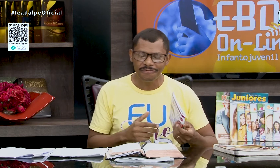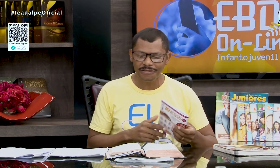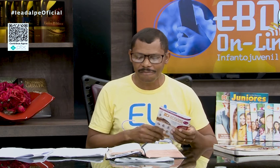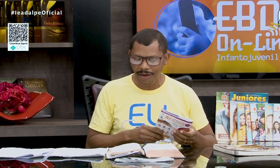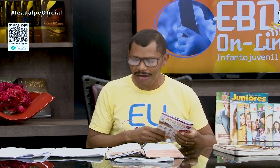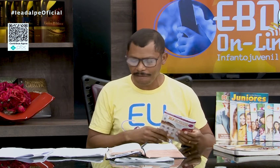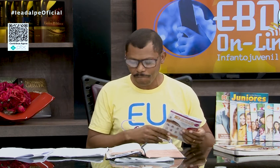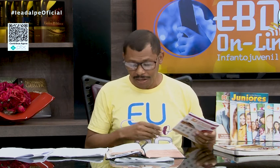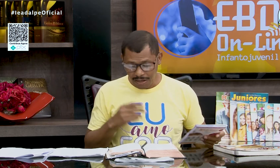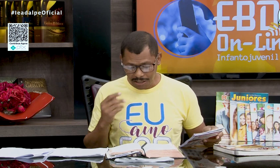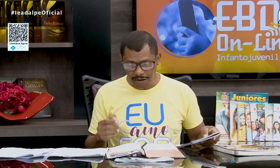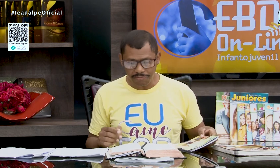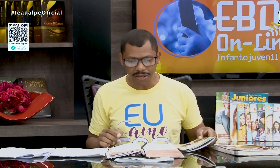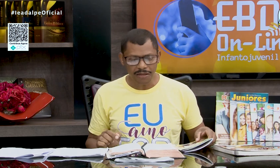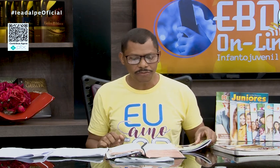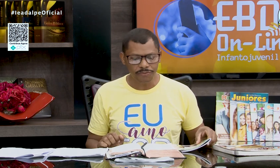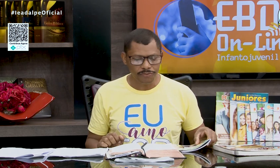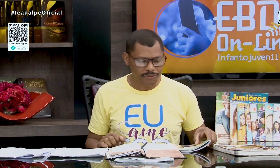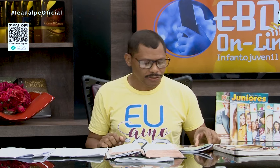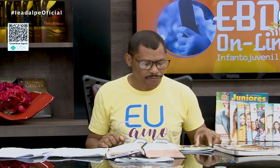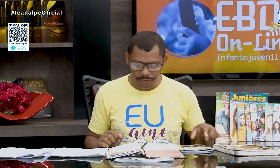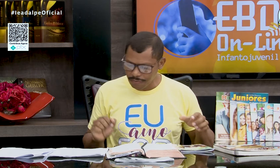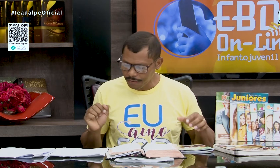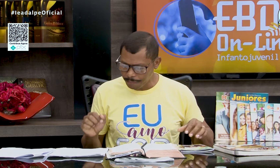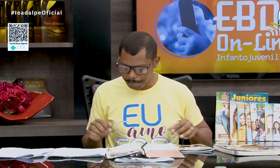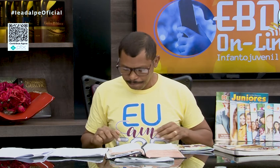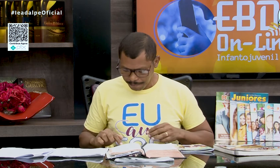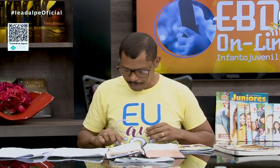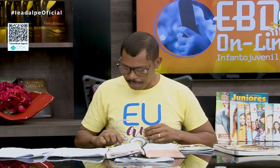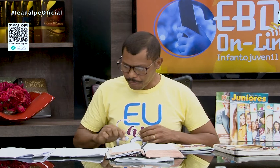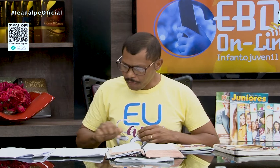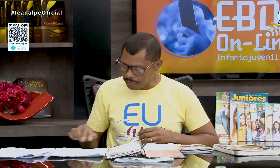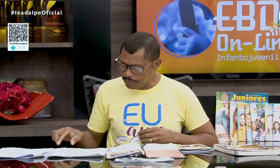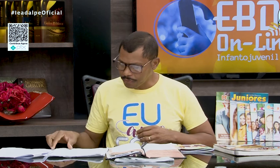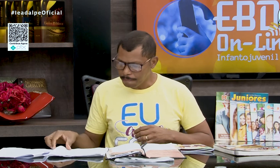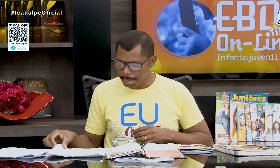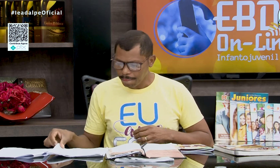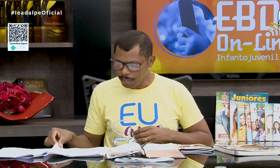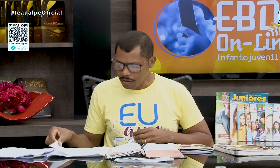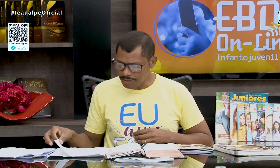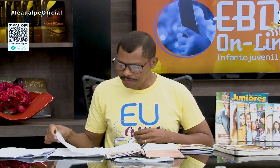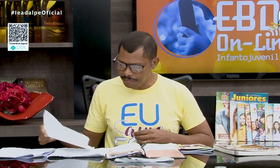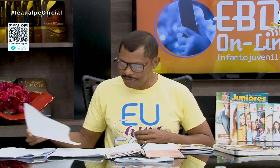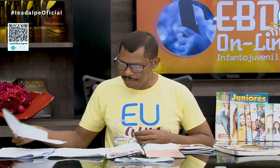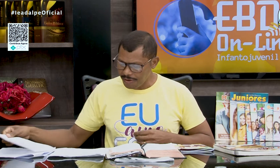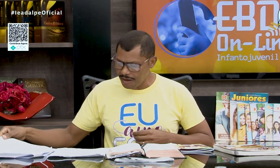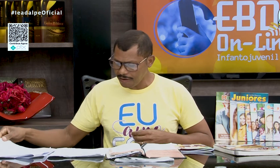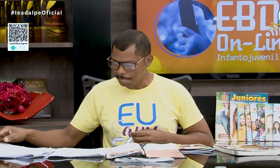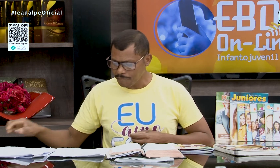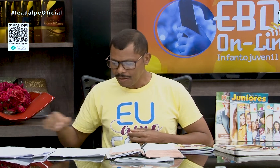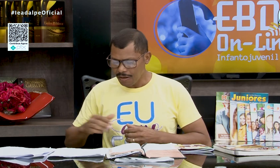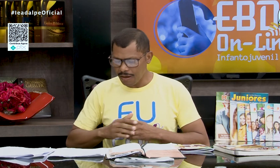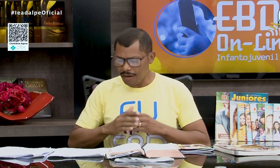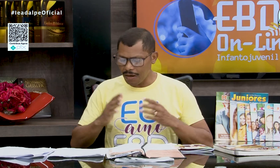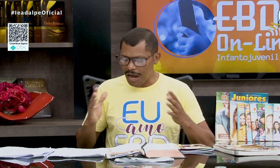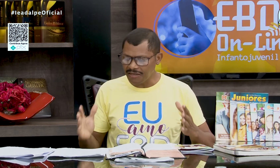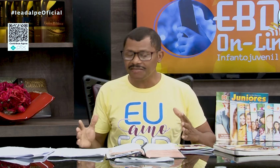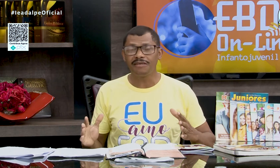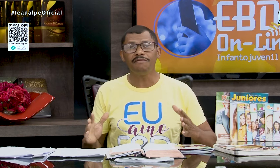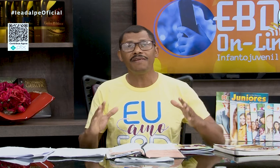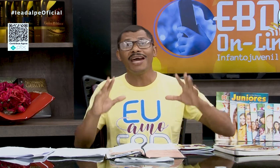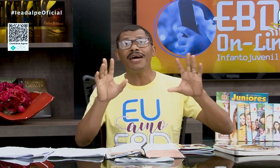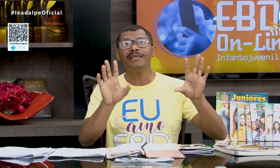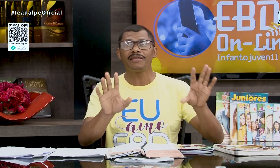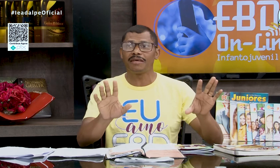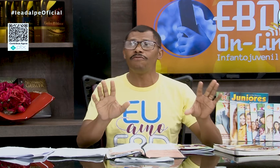seus alunos também é tão dentro do segundo. Nós vamos também é